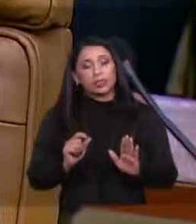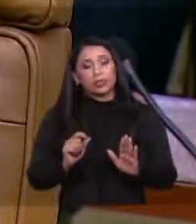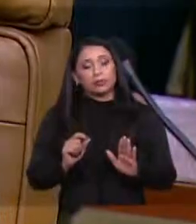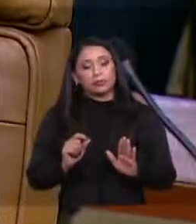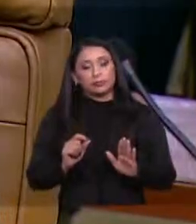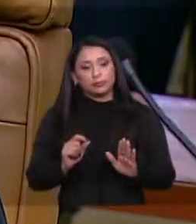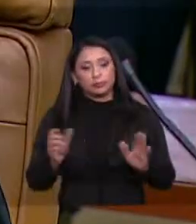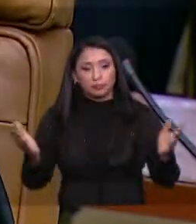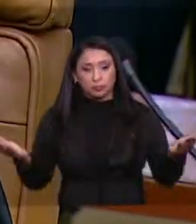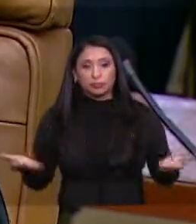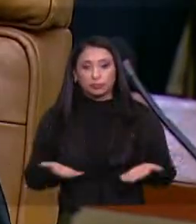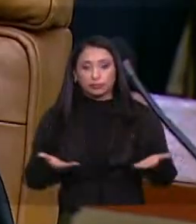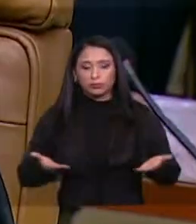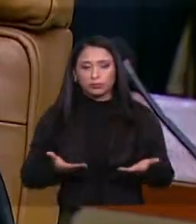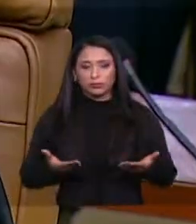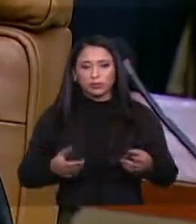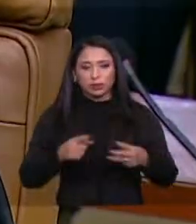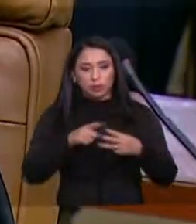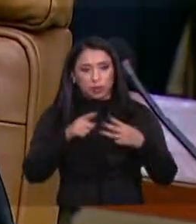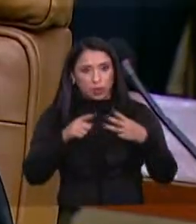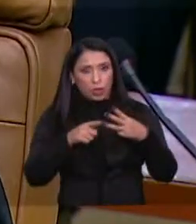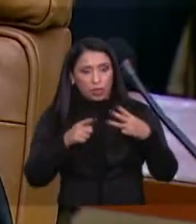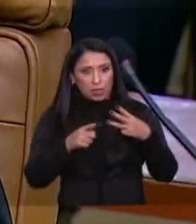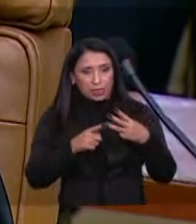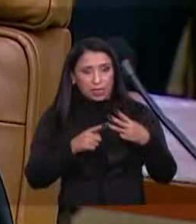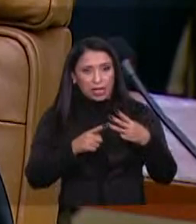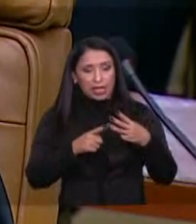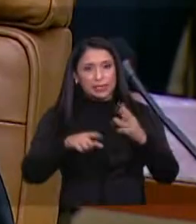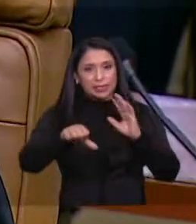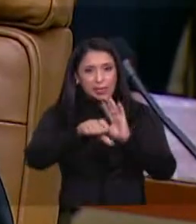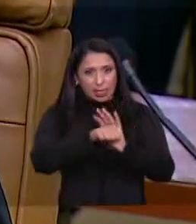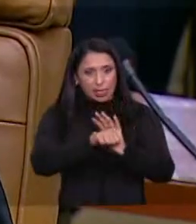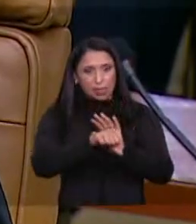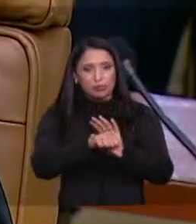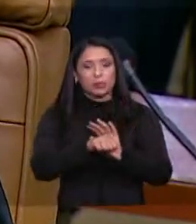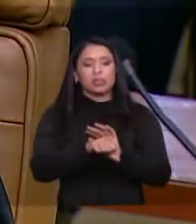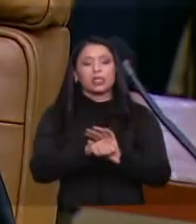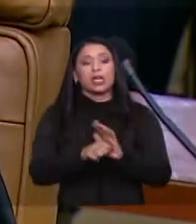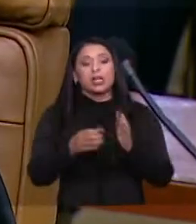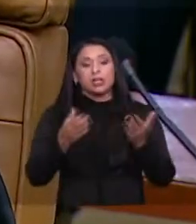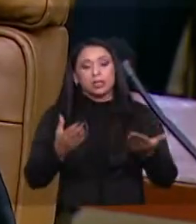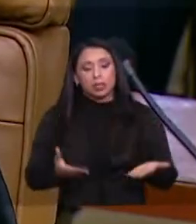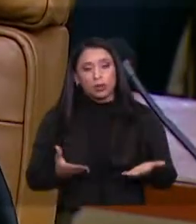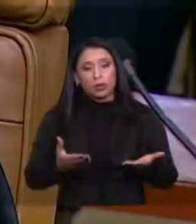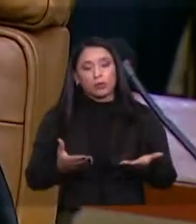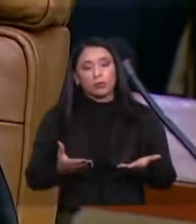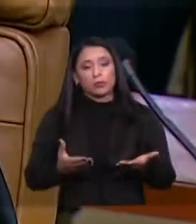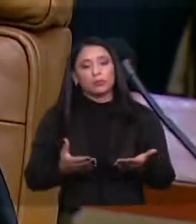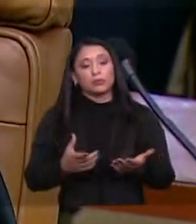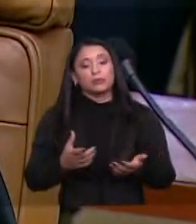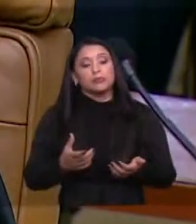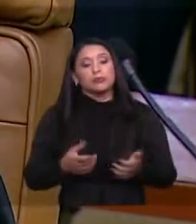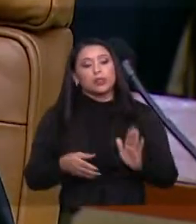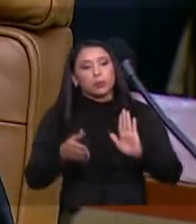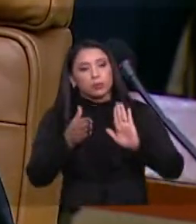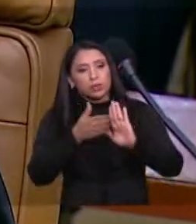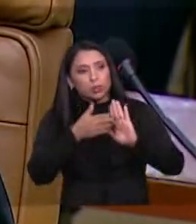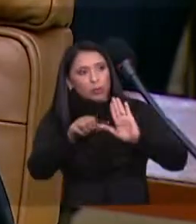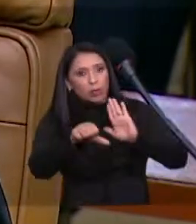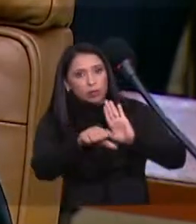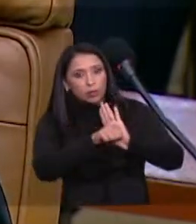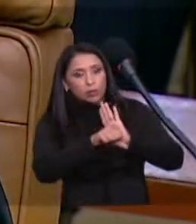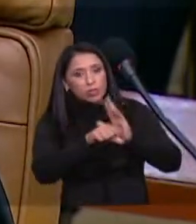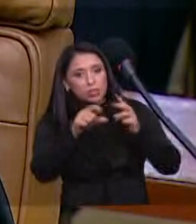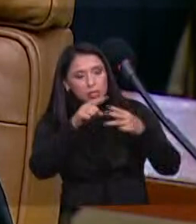material agora estão bem vindo aos três delitos simultaneamente em razão do concurso material no